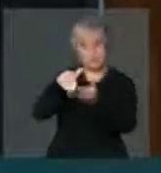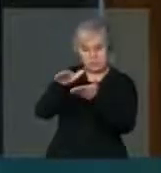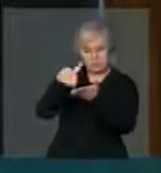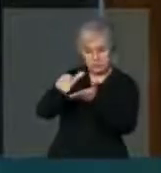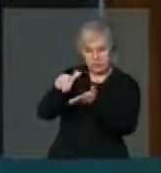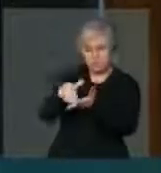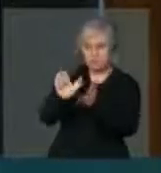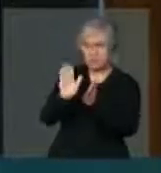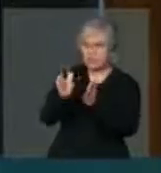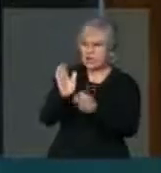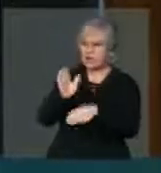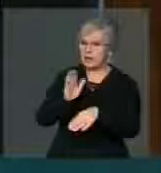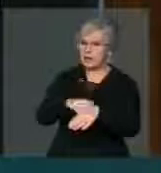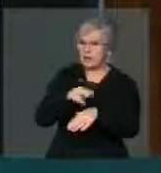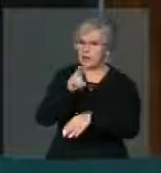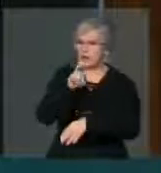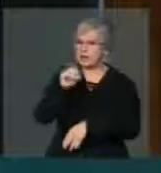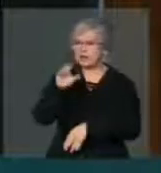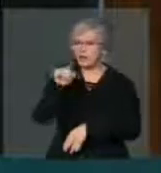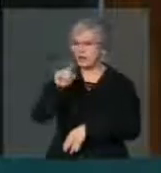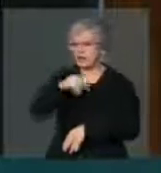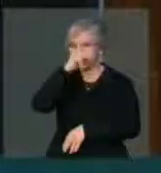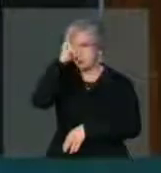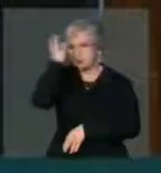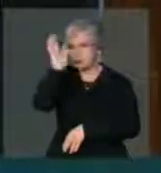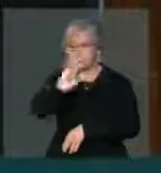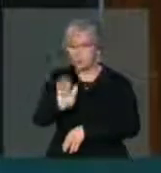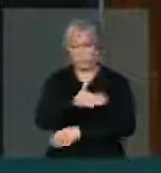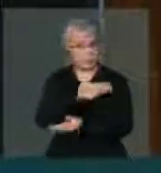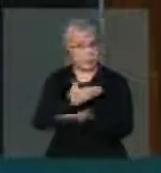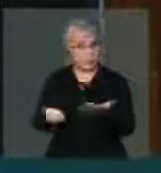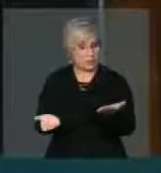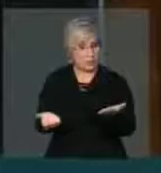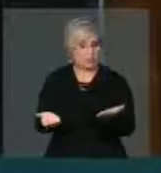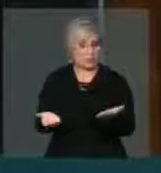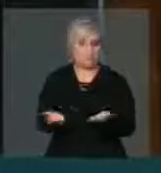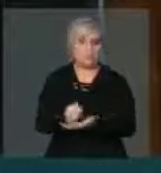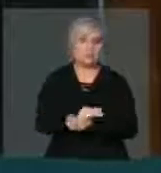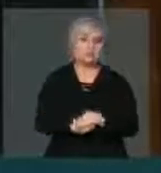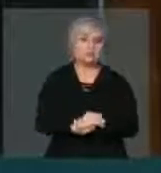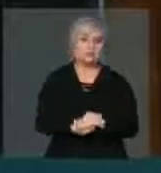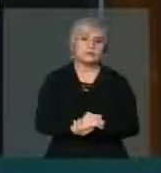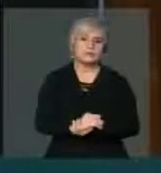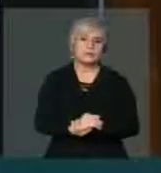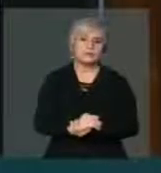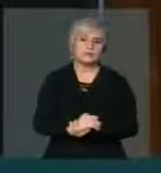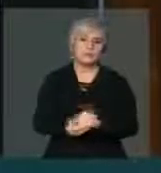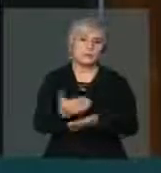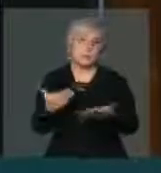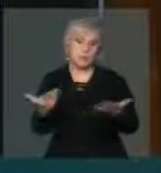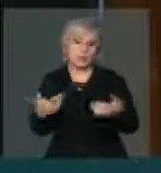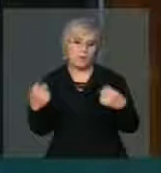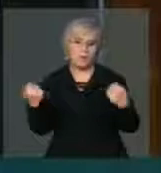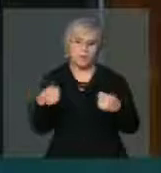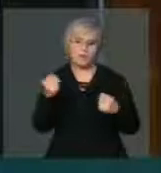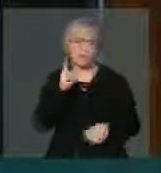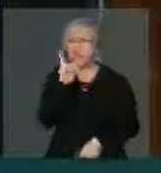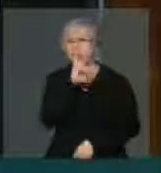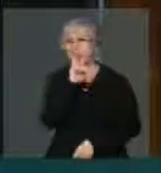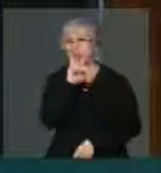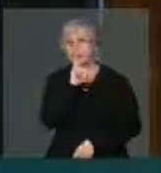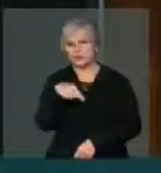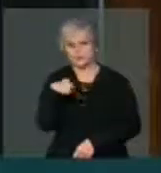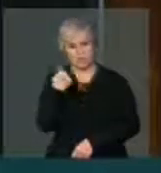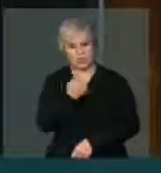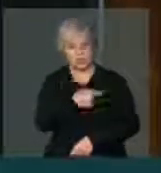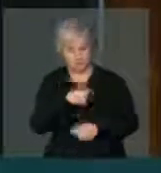passam de mais de 500 mil de brasileiros que sobrevivem do seu ofício, e é necessário e urgente que nós